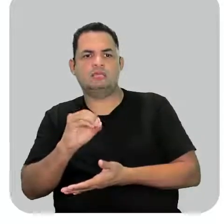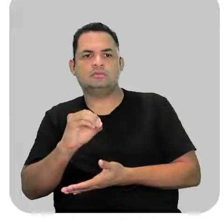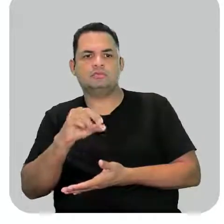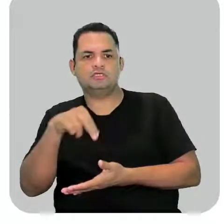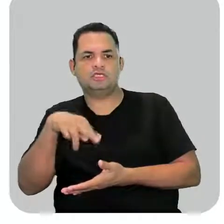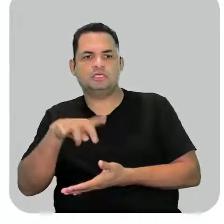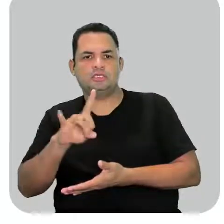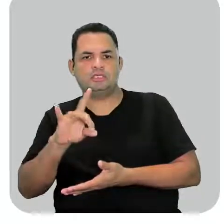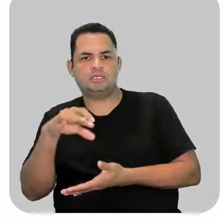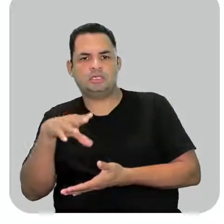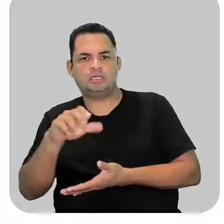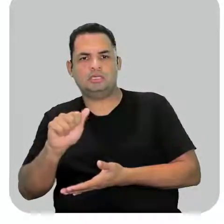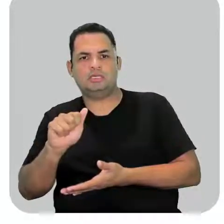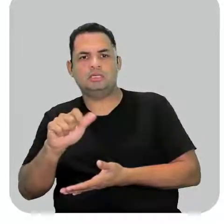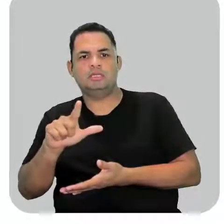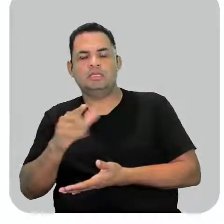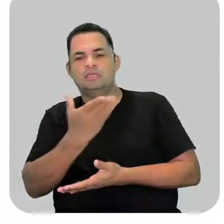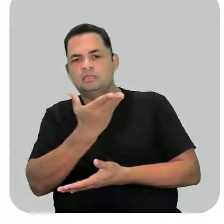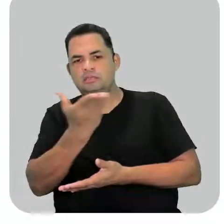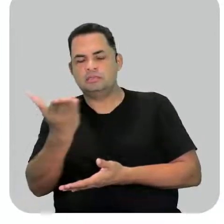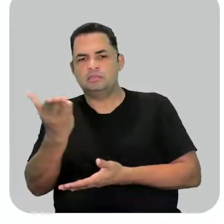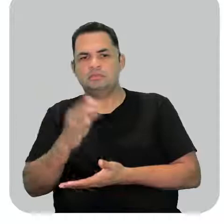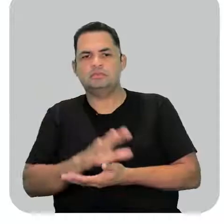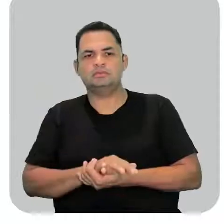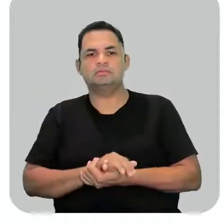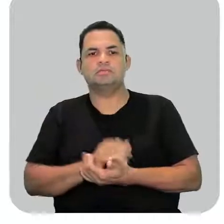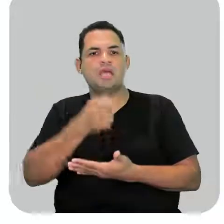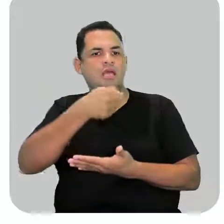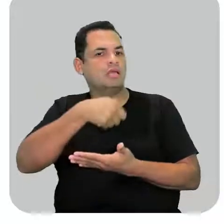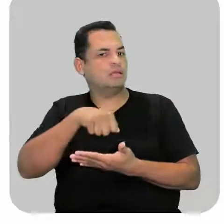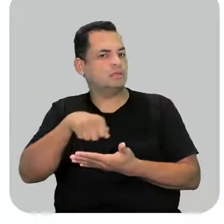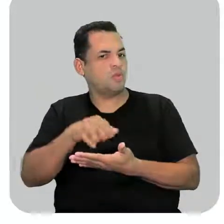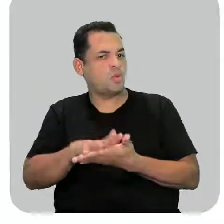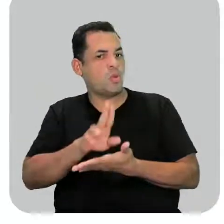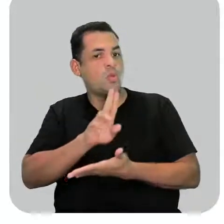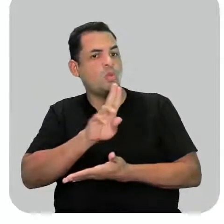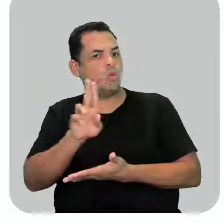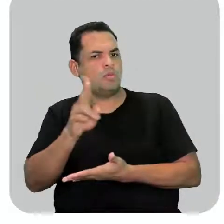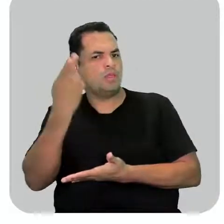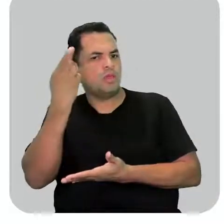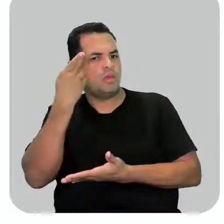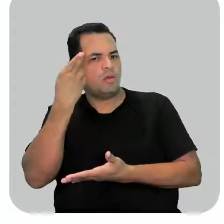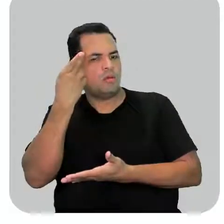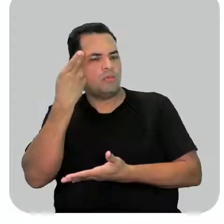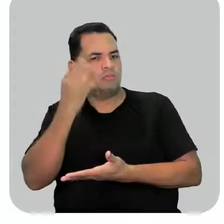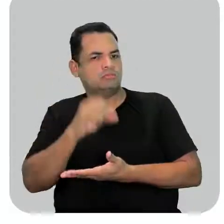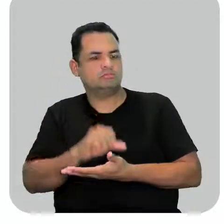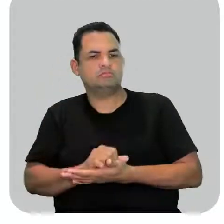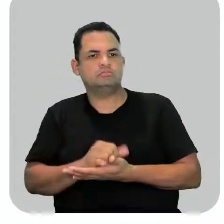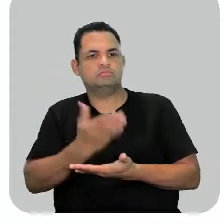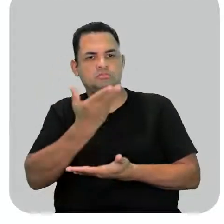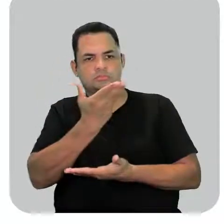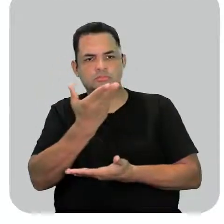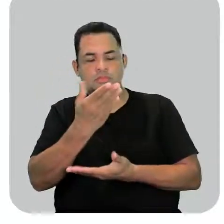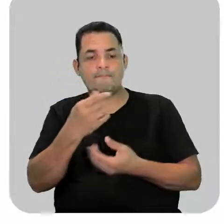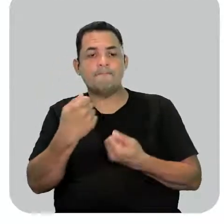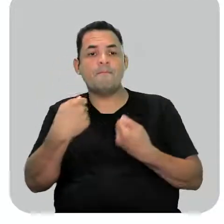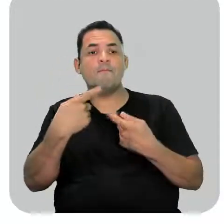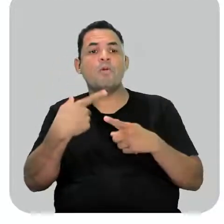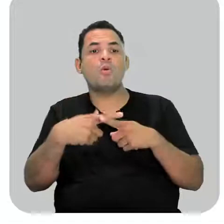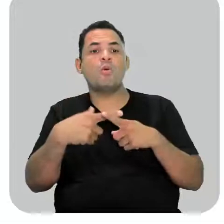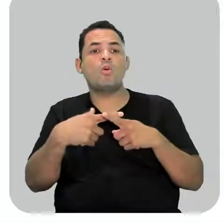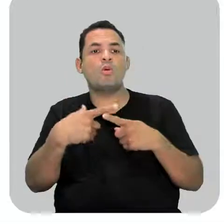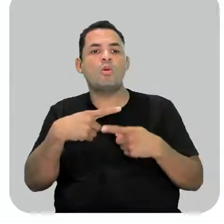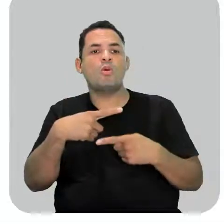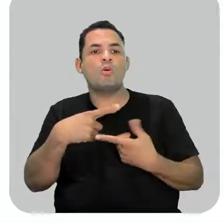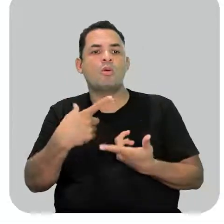nitrila. Olha só. Eu dou o nome da cadeia, normalmente, se eu não tivesse essa função nitrila aqui, o nome